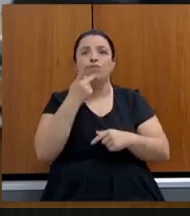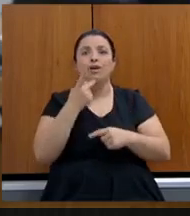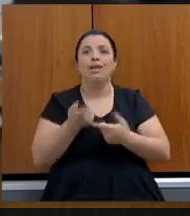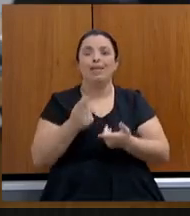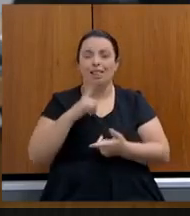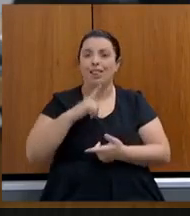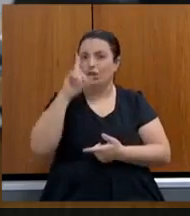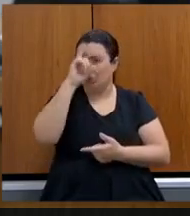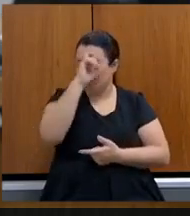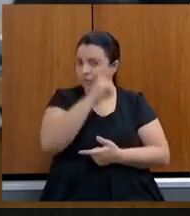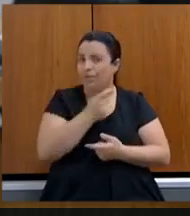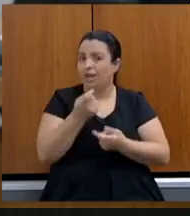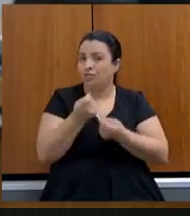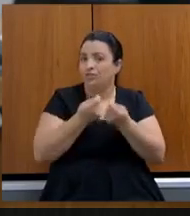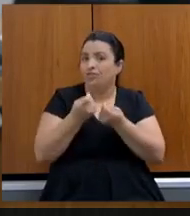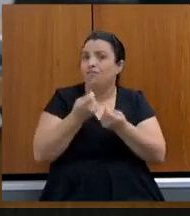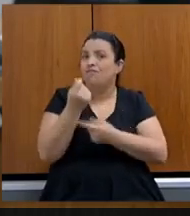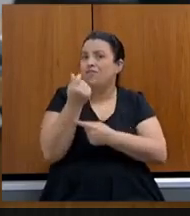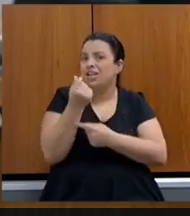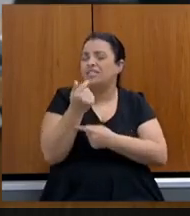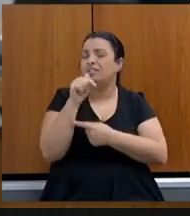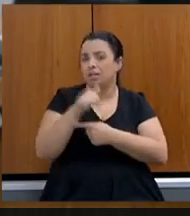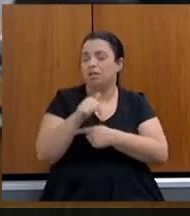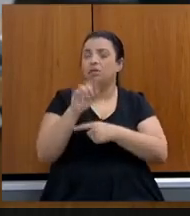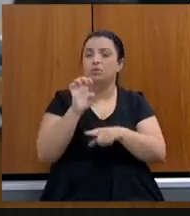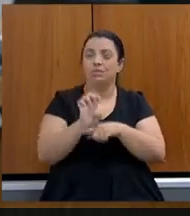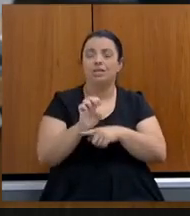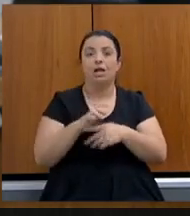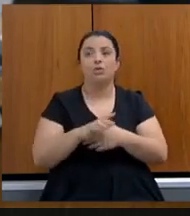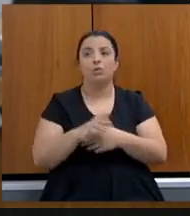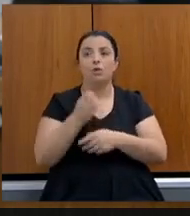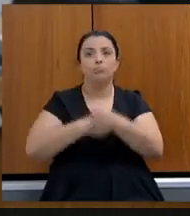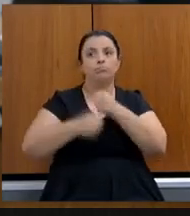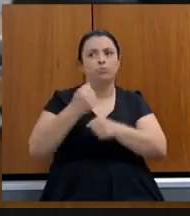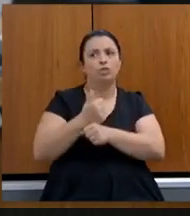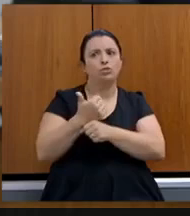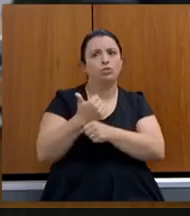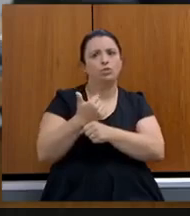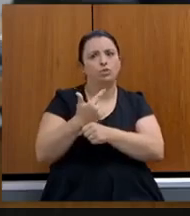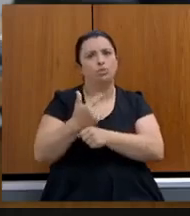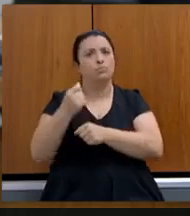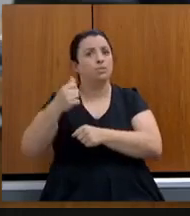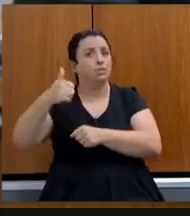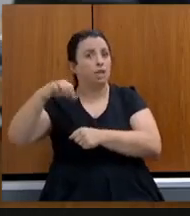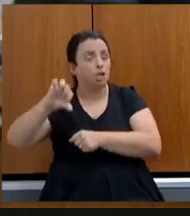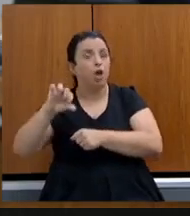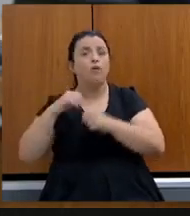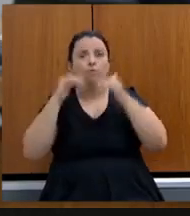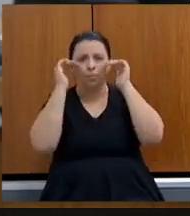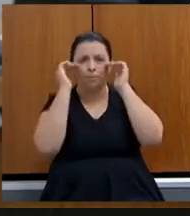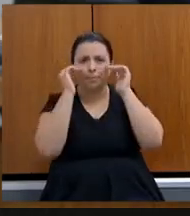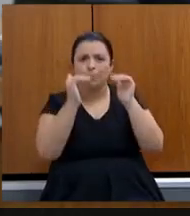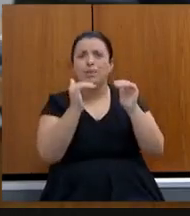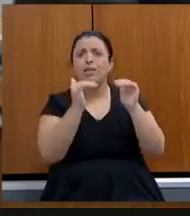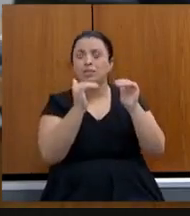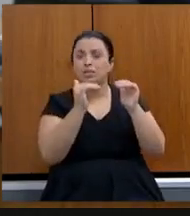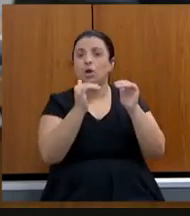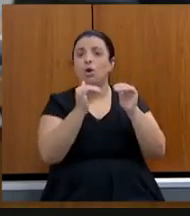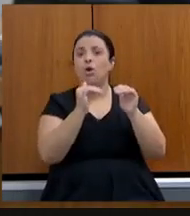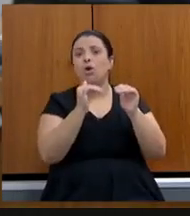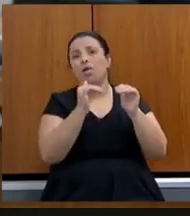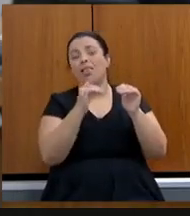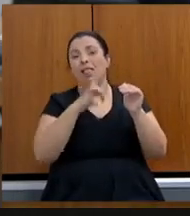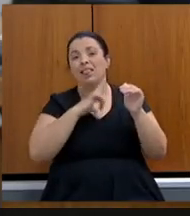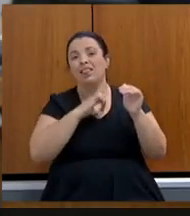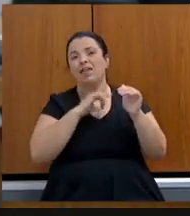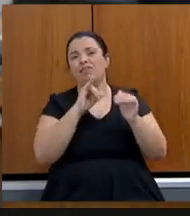financeira nesse estado nós tivemos aí em 2019 uma situação de cumprimento de índice ainda é inferior a esses números